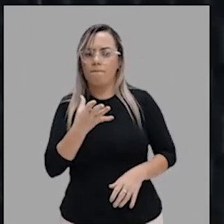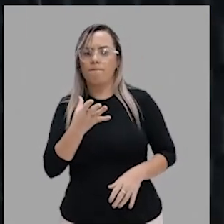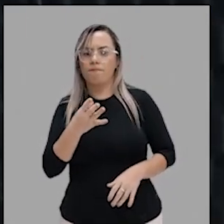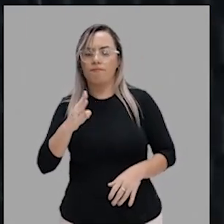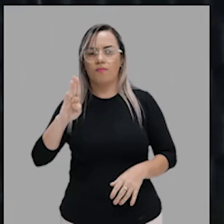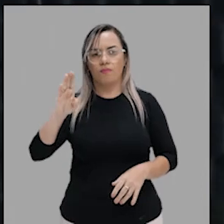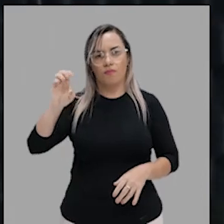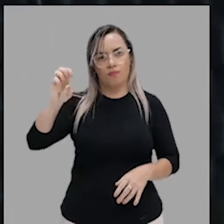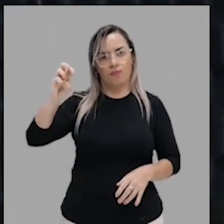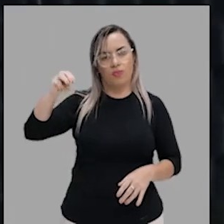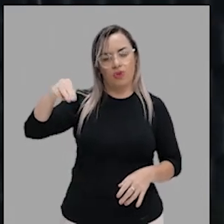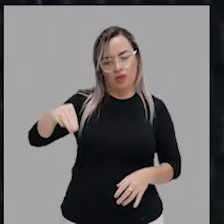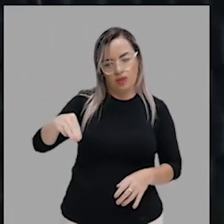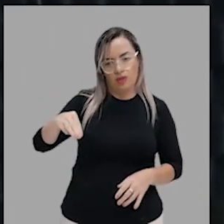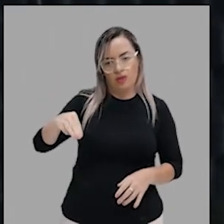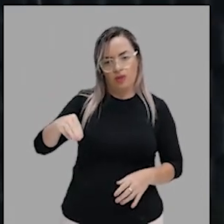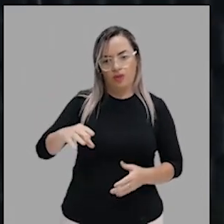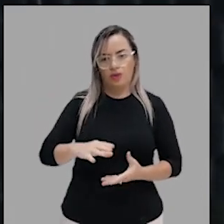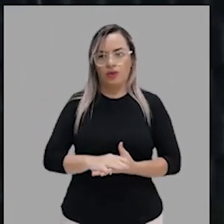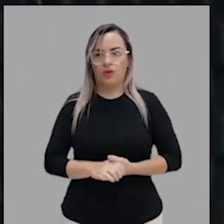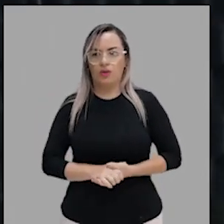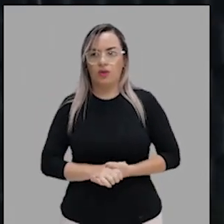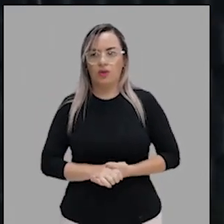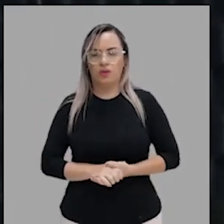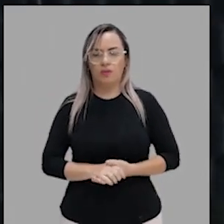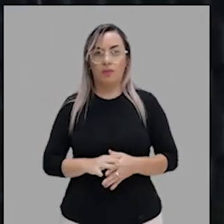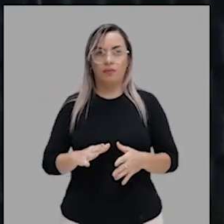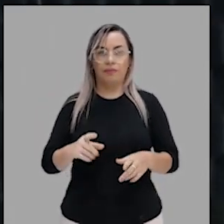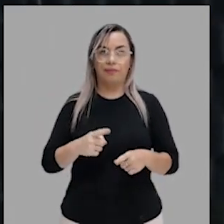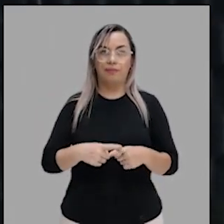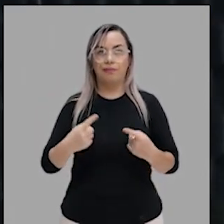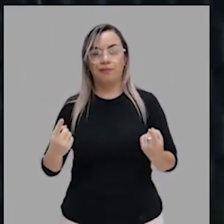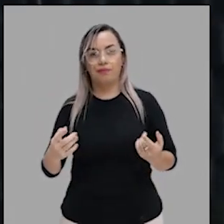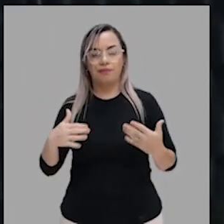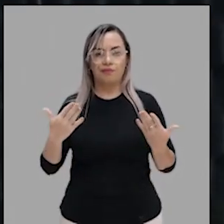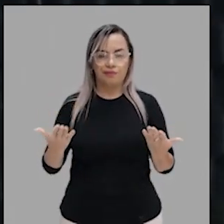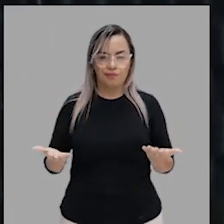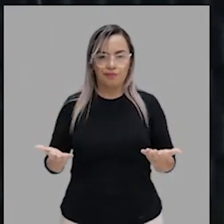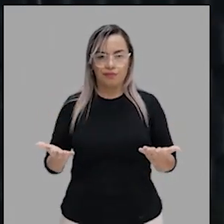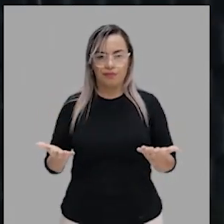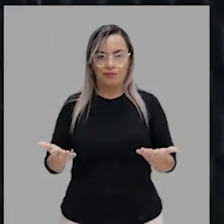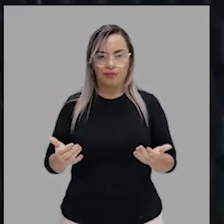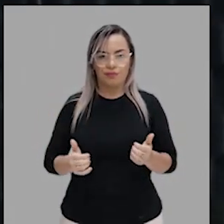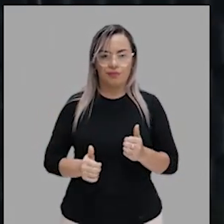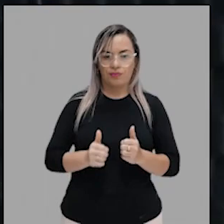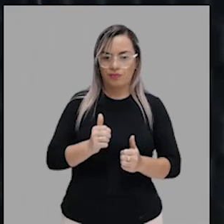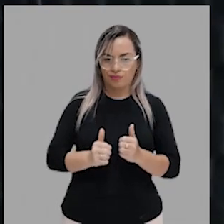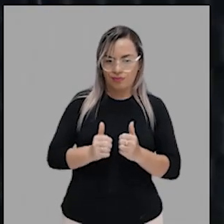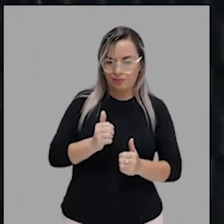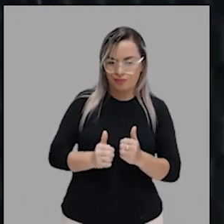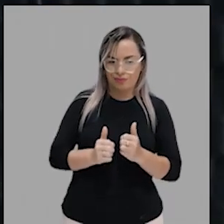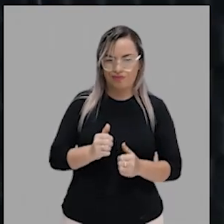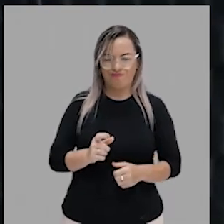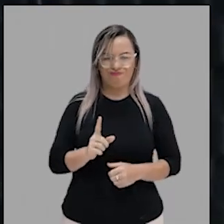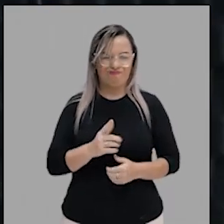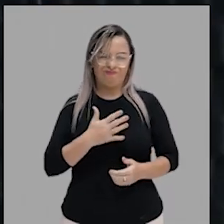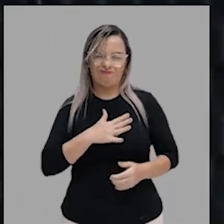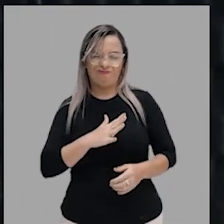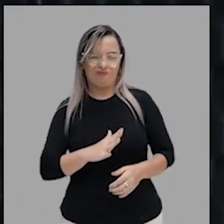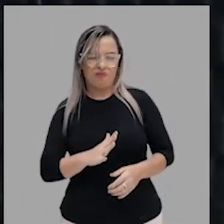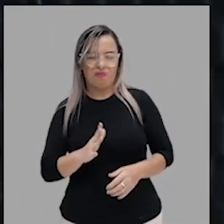quando o jogo não é satisfatório o resultado para nós vamos dizer que eles jogaram bem mal. Ou muito mal, não é